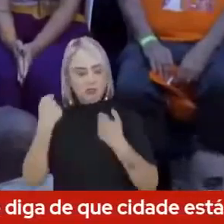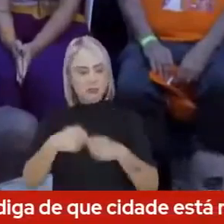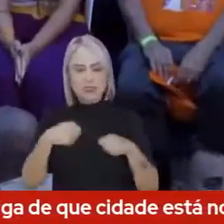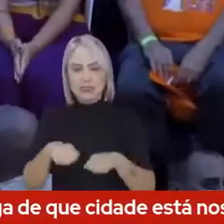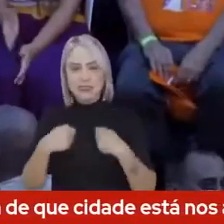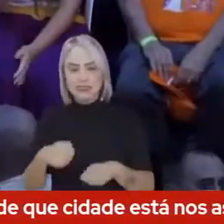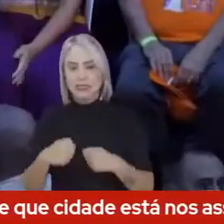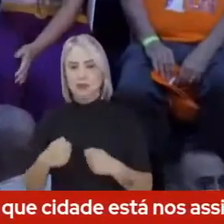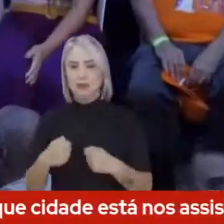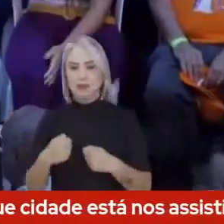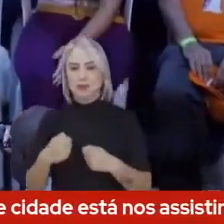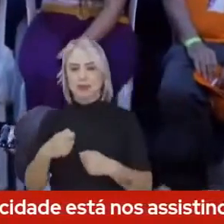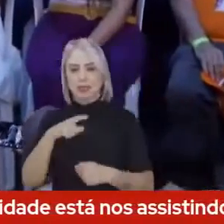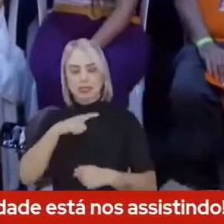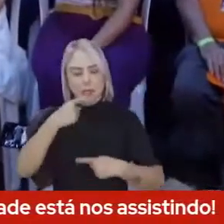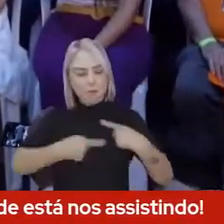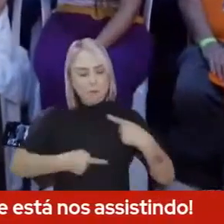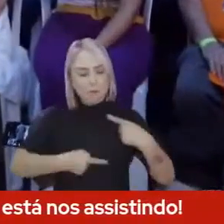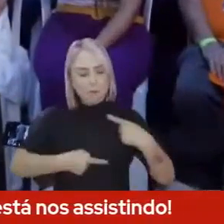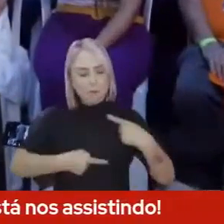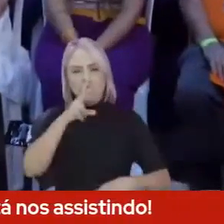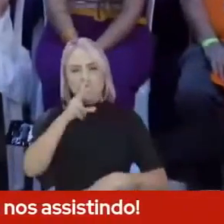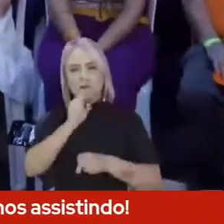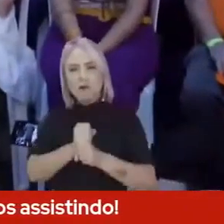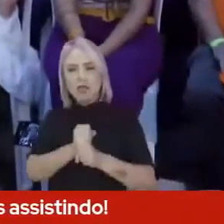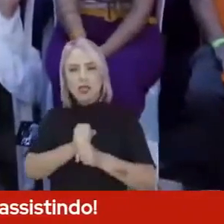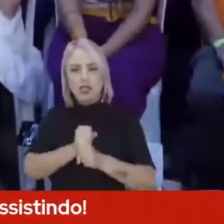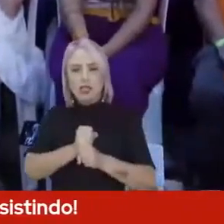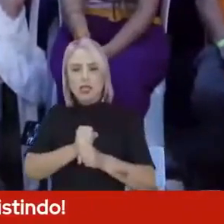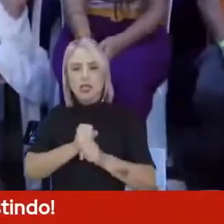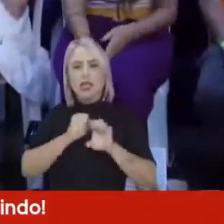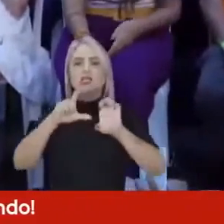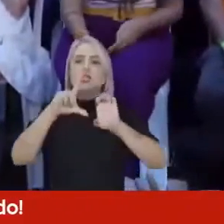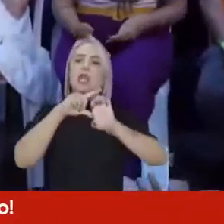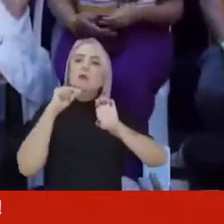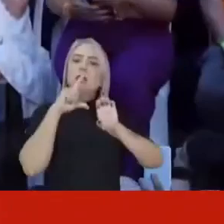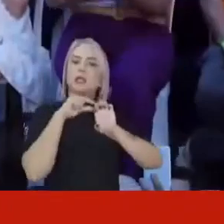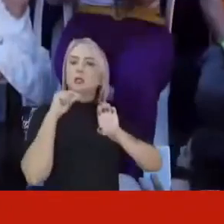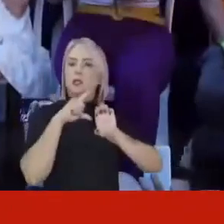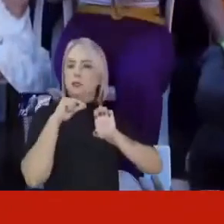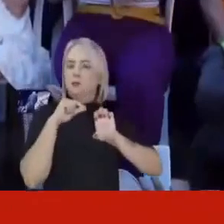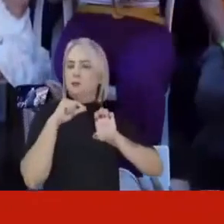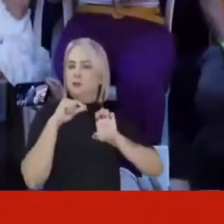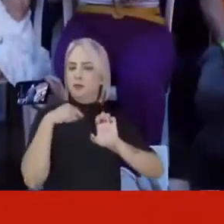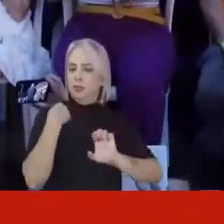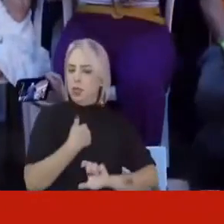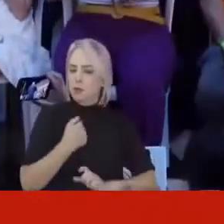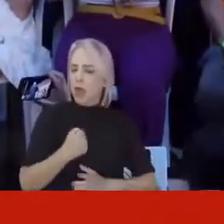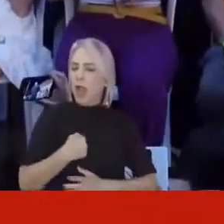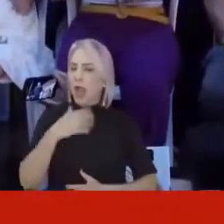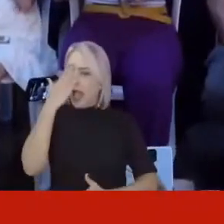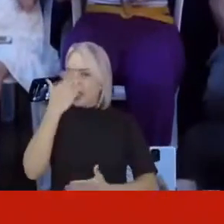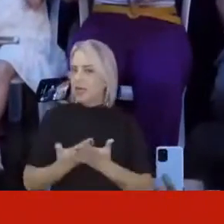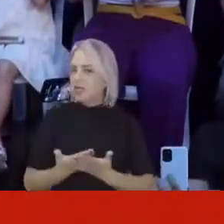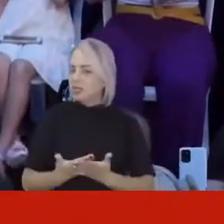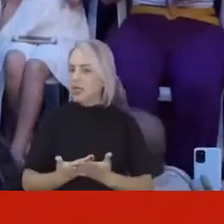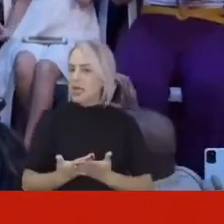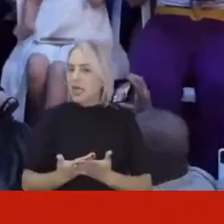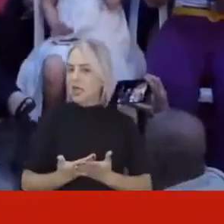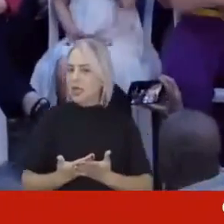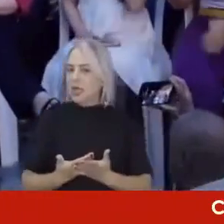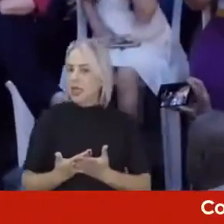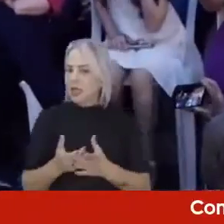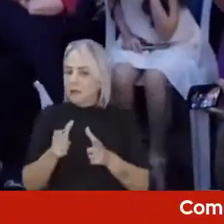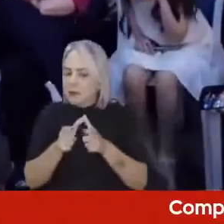ter uma política muito forte de empreendedorismo. Nós precisamos apostar muito na pequena, na